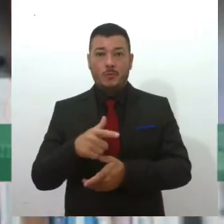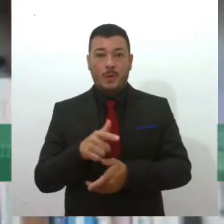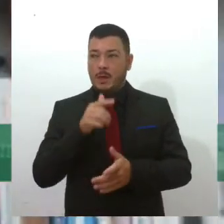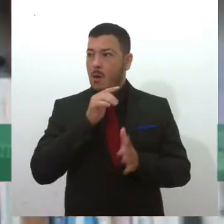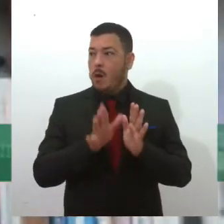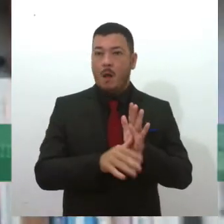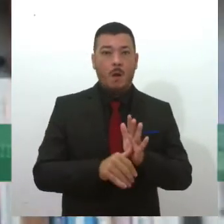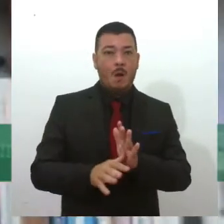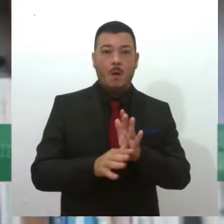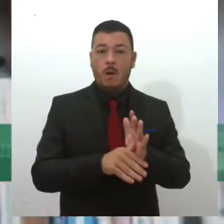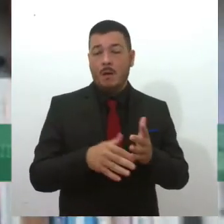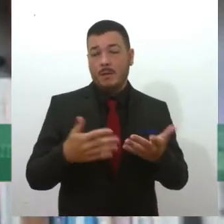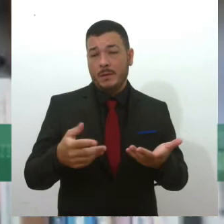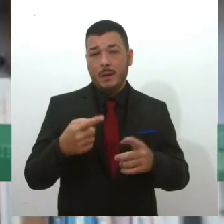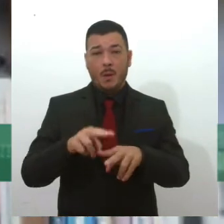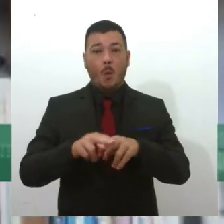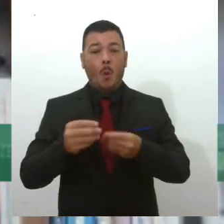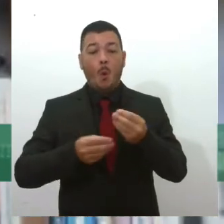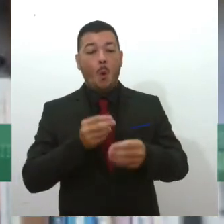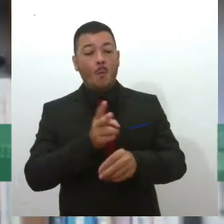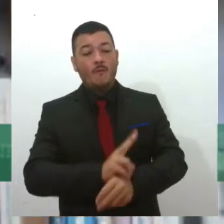você não tem instrumentos